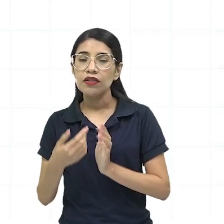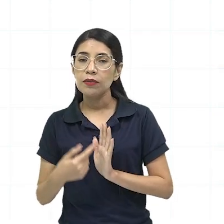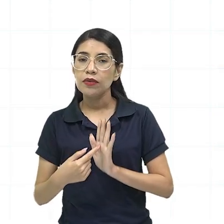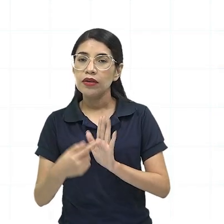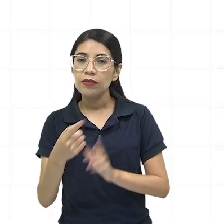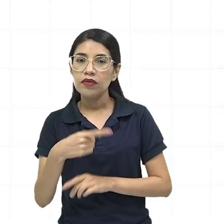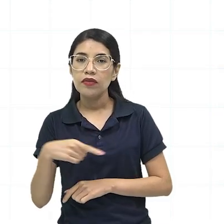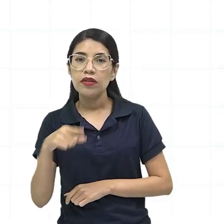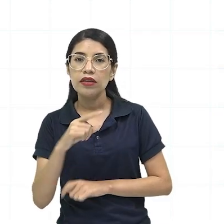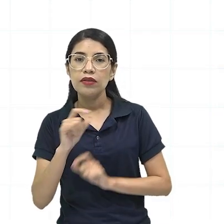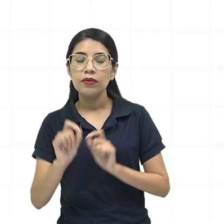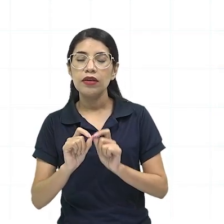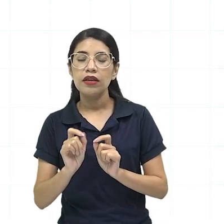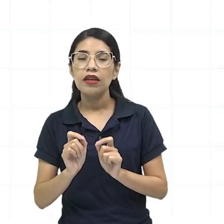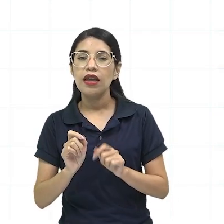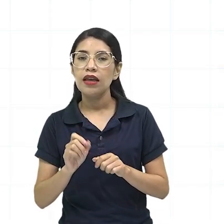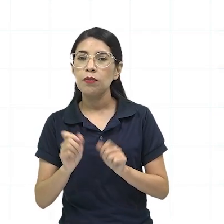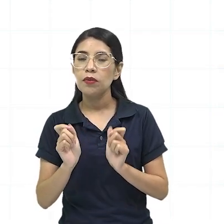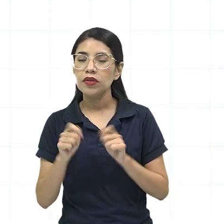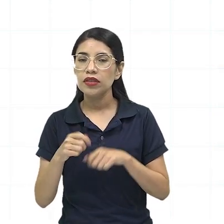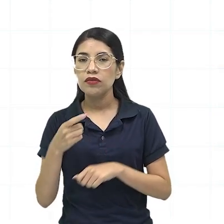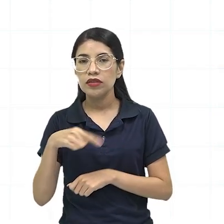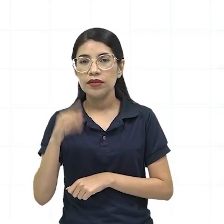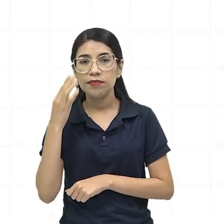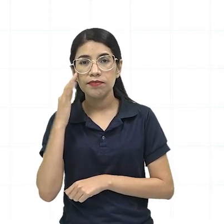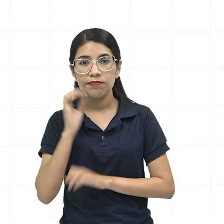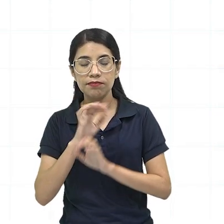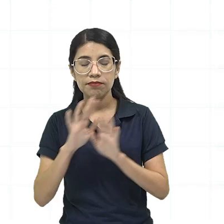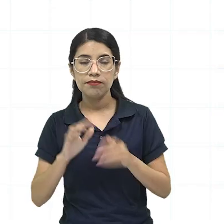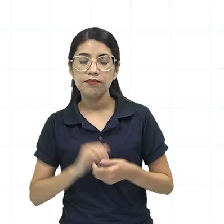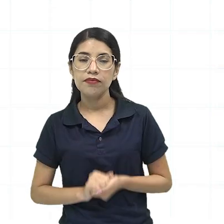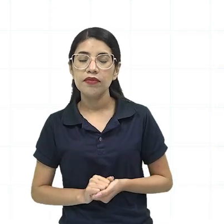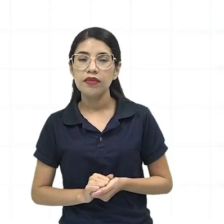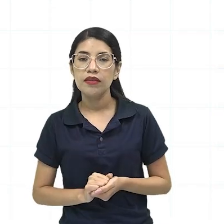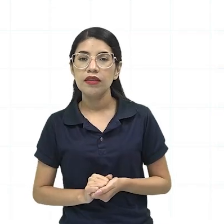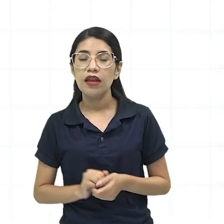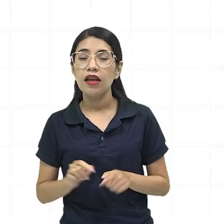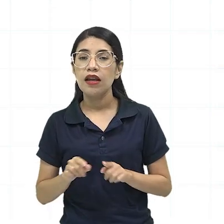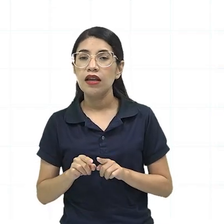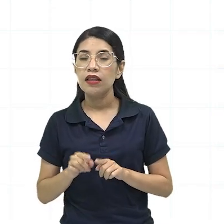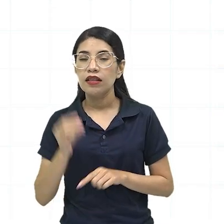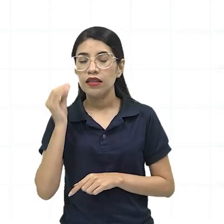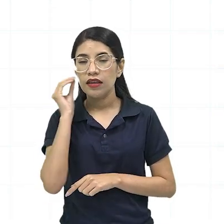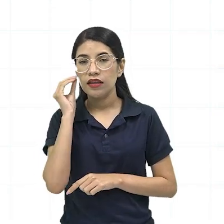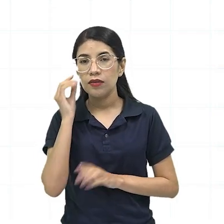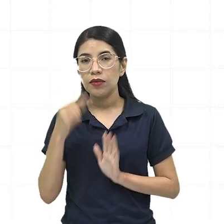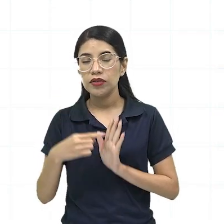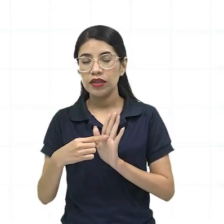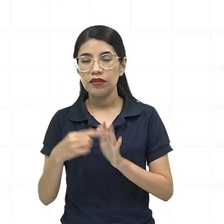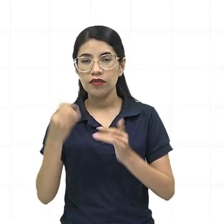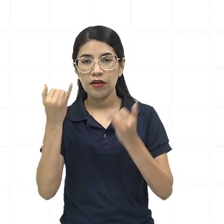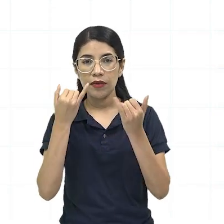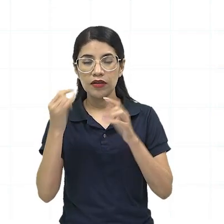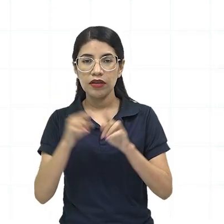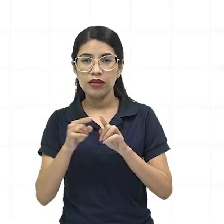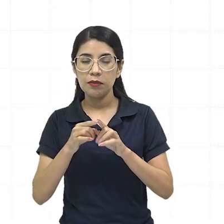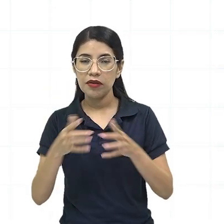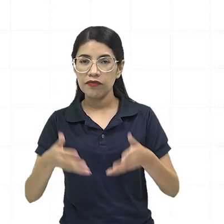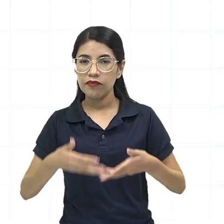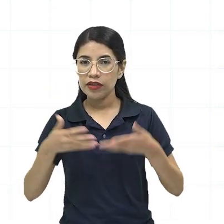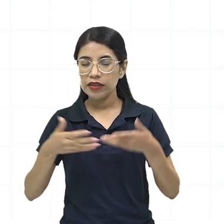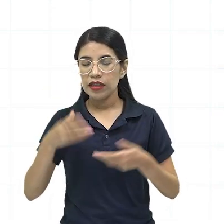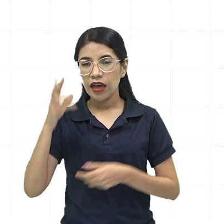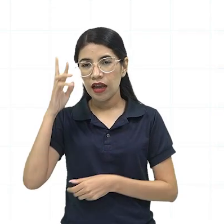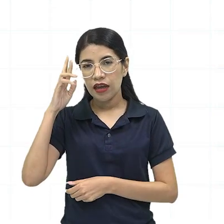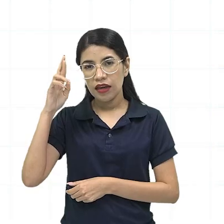vamos tornar isso acessível para você. Buscamos não apenas transmitir informações, mas também inspirar a